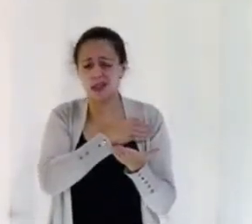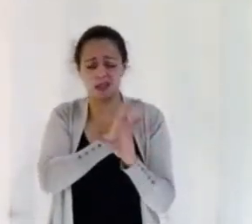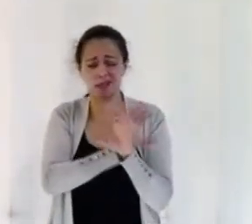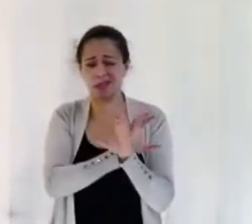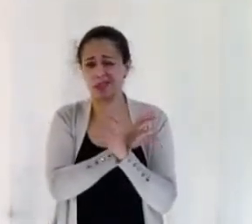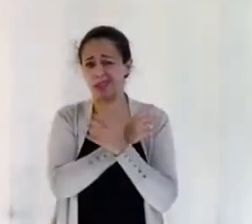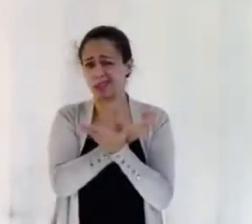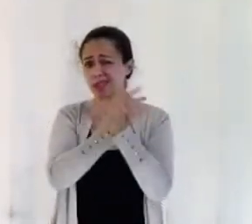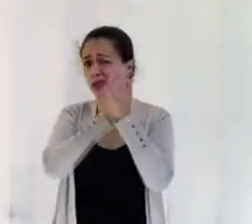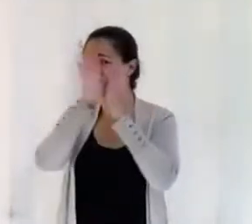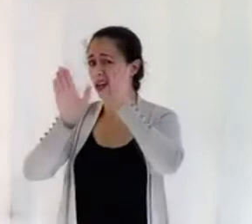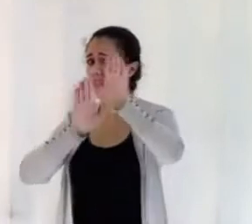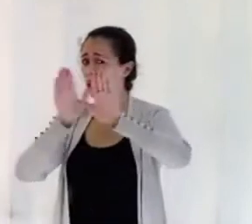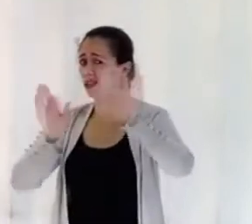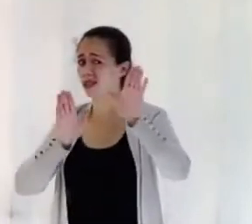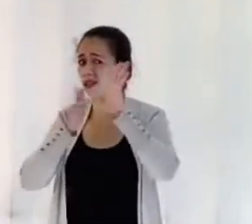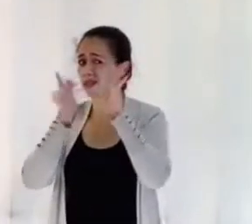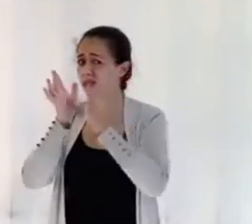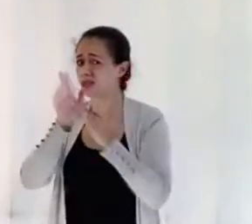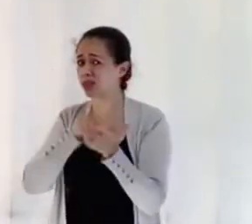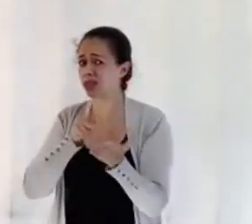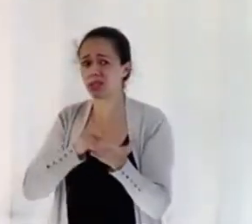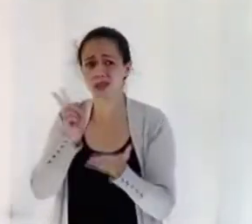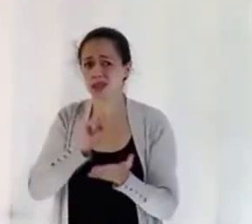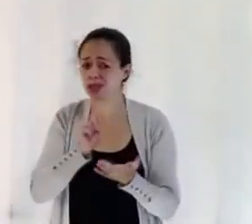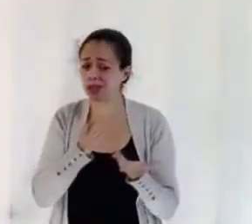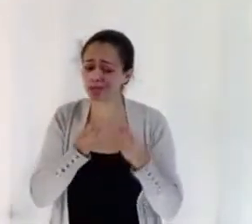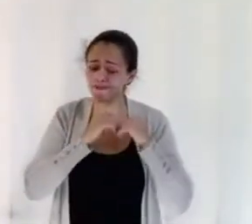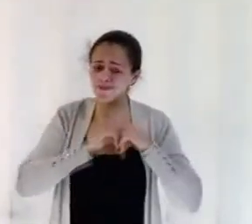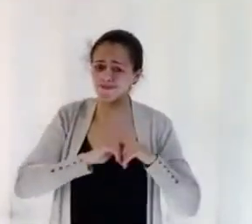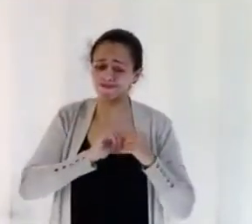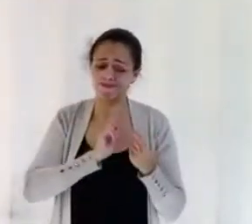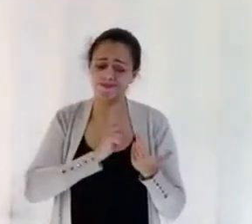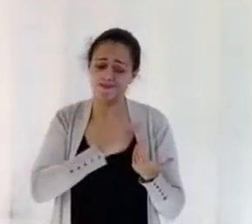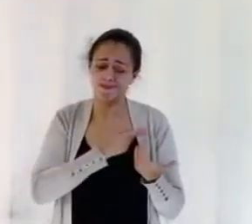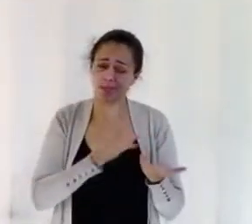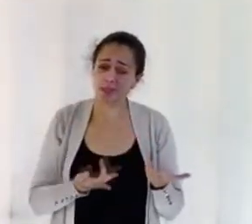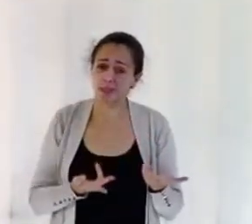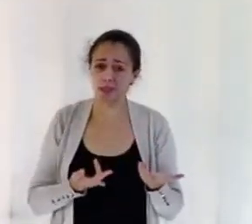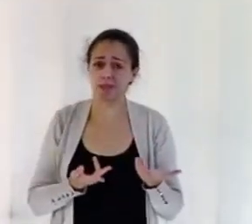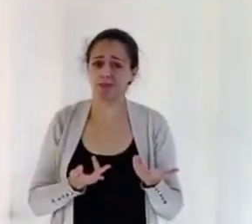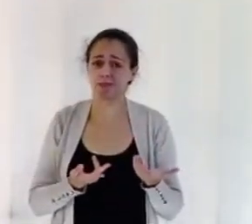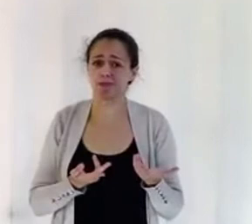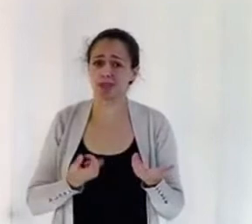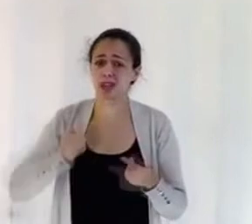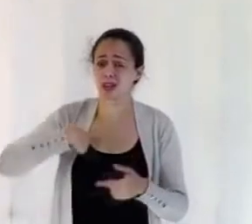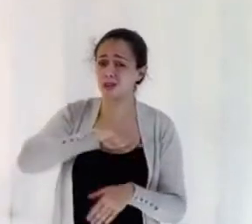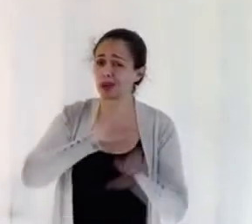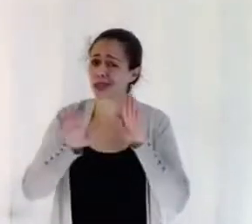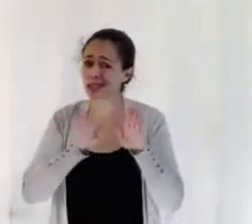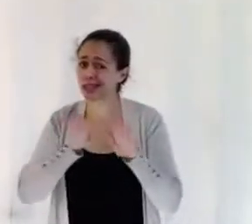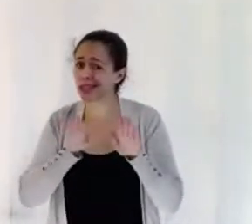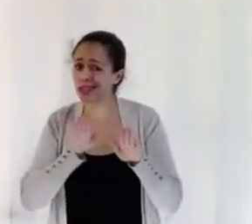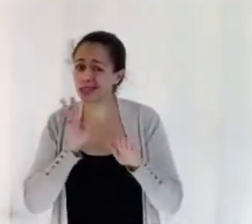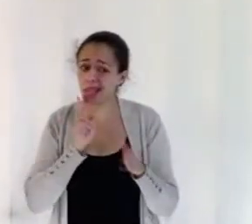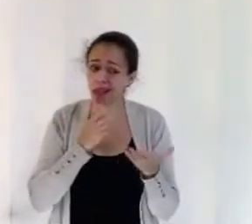Cristo. E o sacrifício que nós fazemos não é um sacrifício de louvor ao Senhor, mas é um